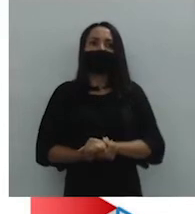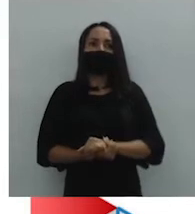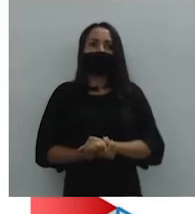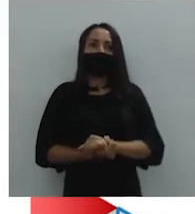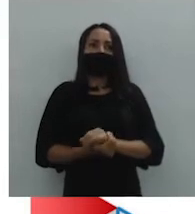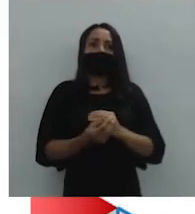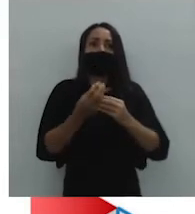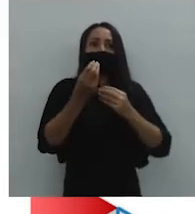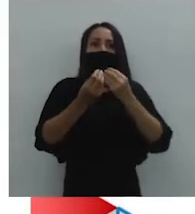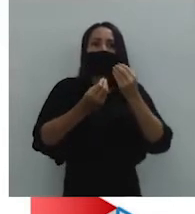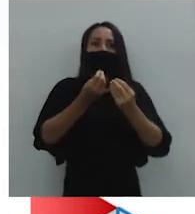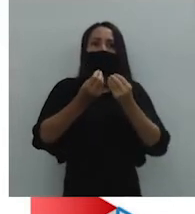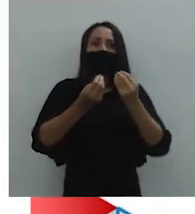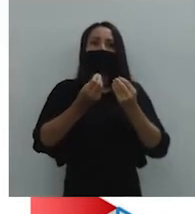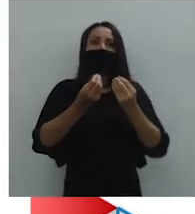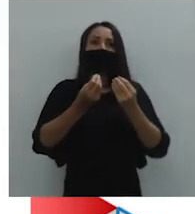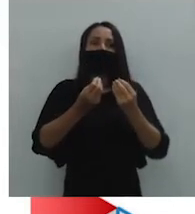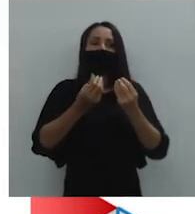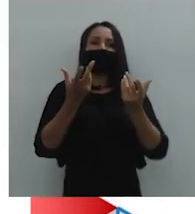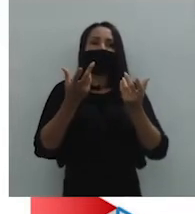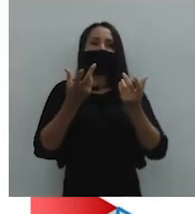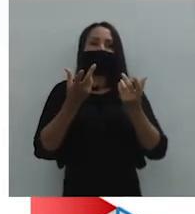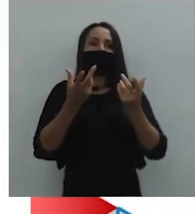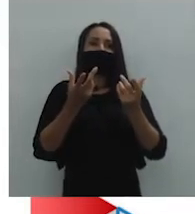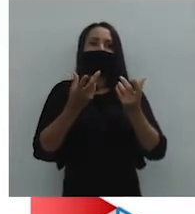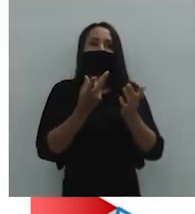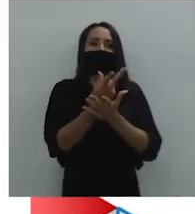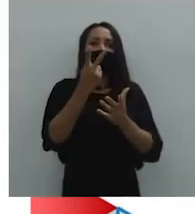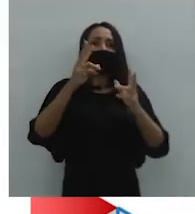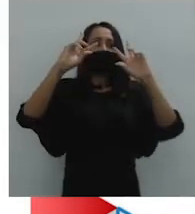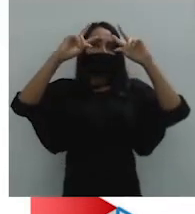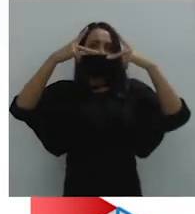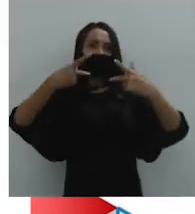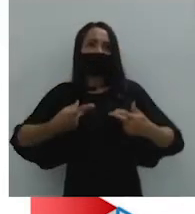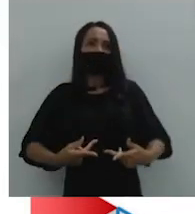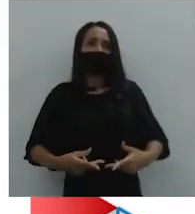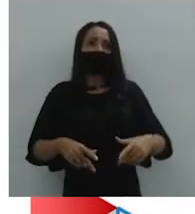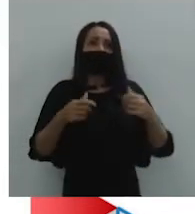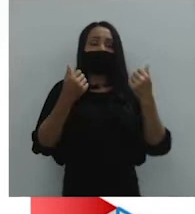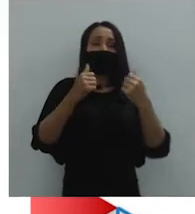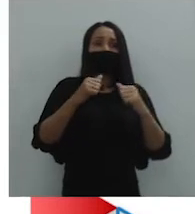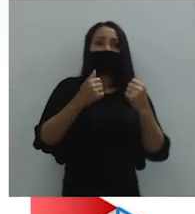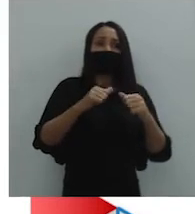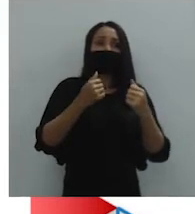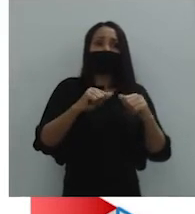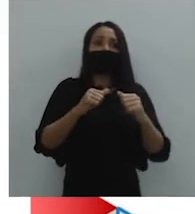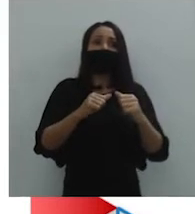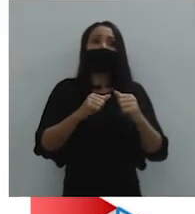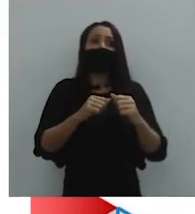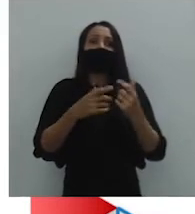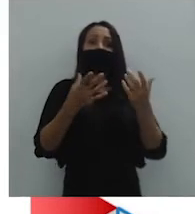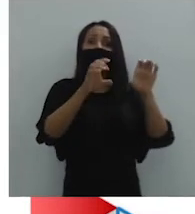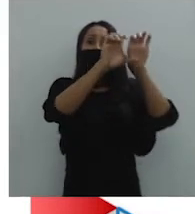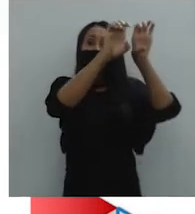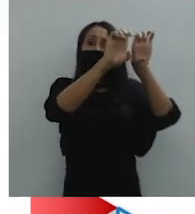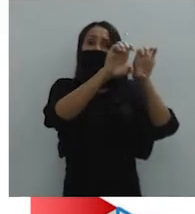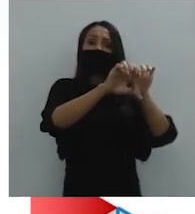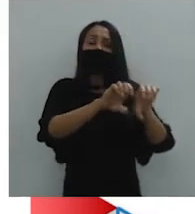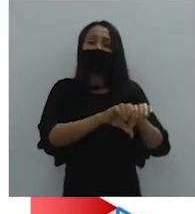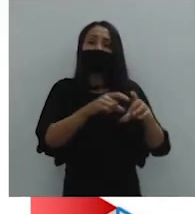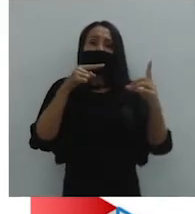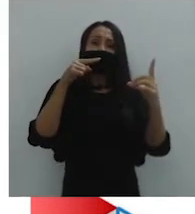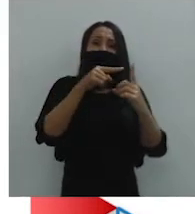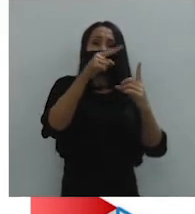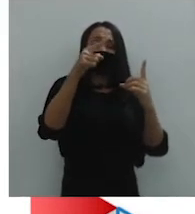vemos a ação de humanizar a paisagem, é necessário infraestruturas, né, que são criadas com o objetivo